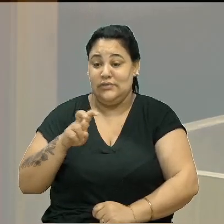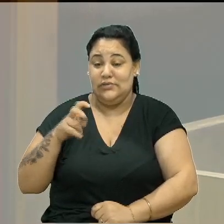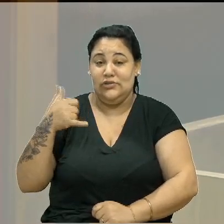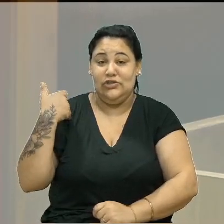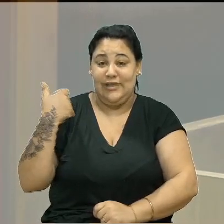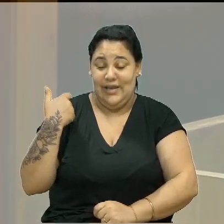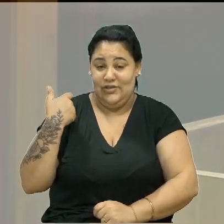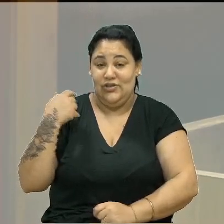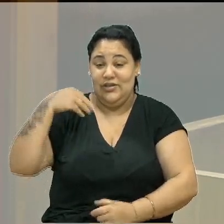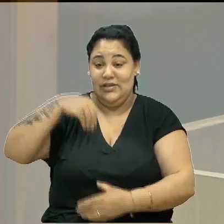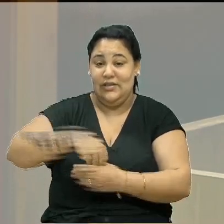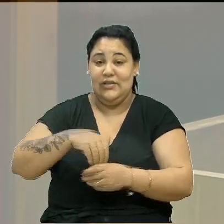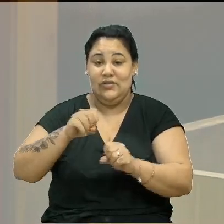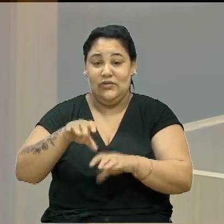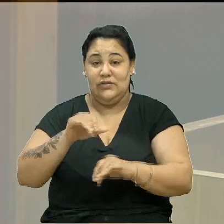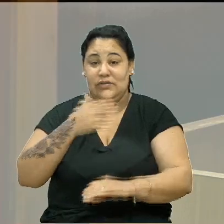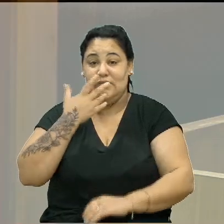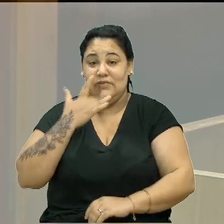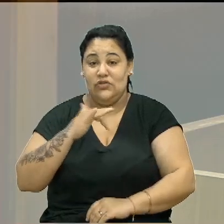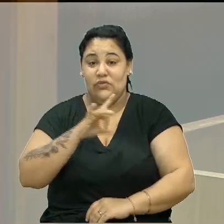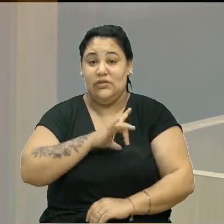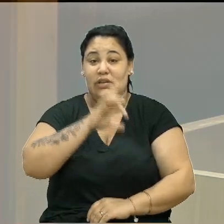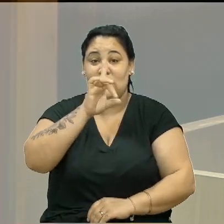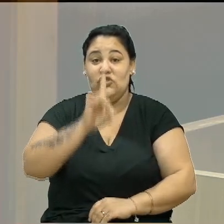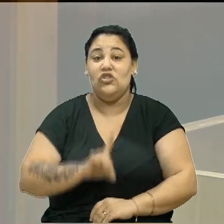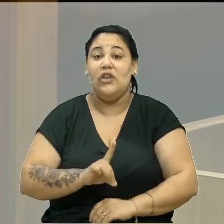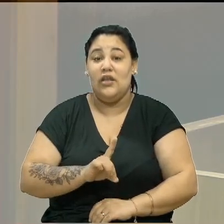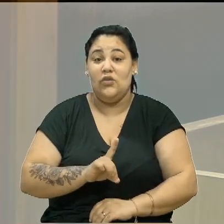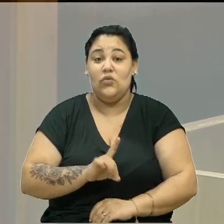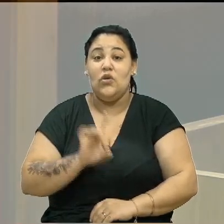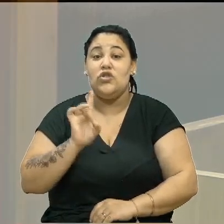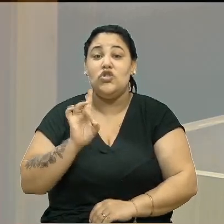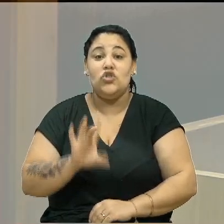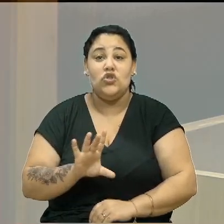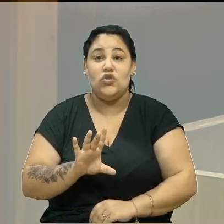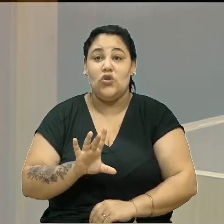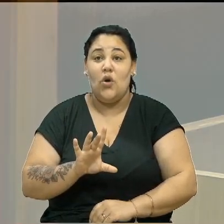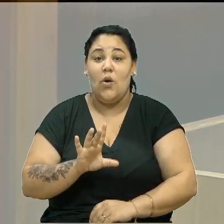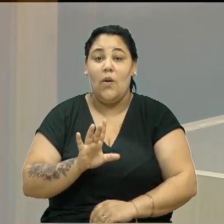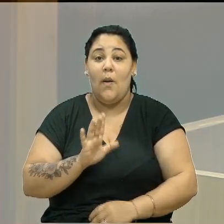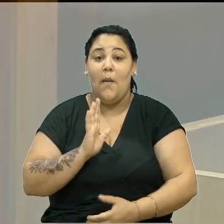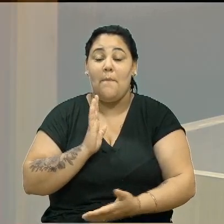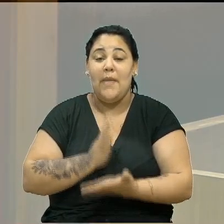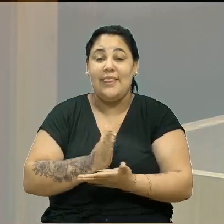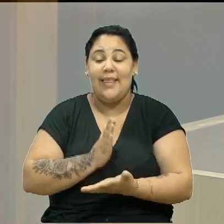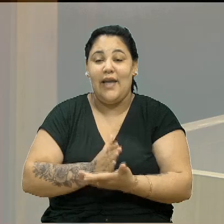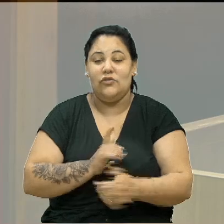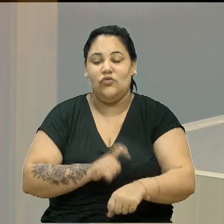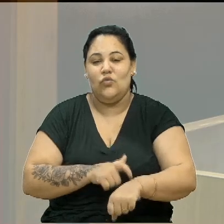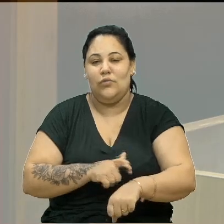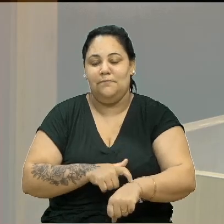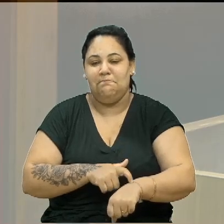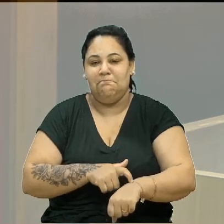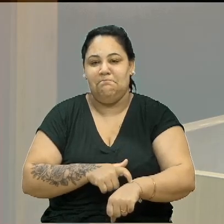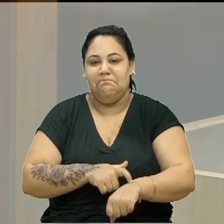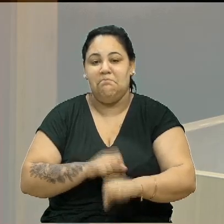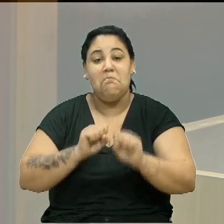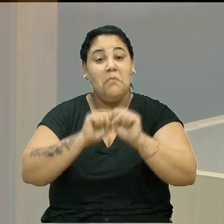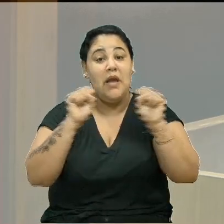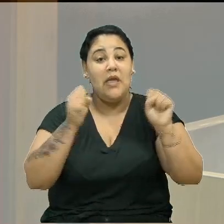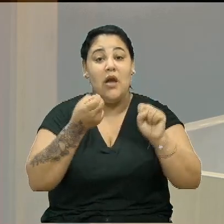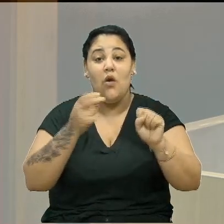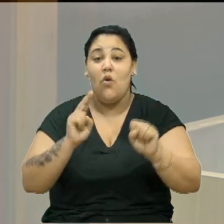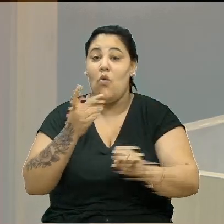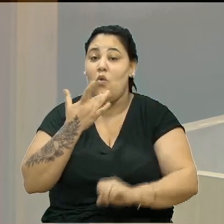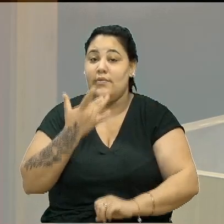educação infantil têm direito apenas a meio turno. É isso que acontece.